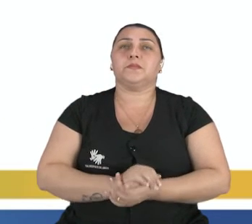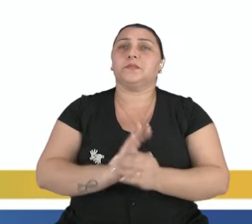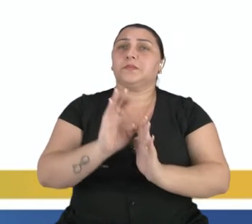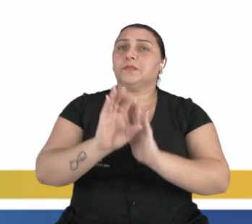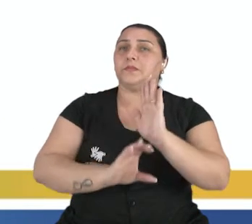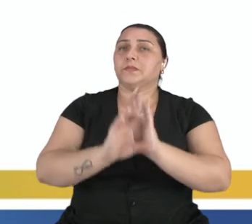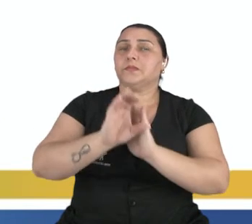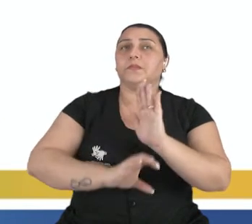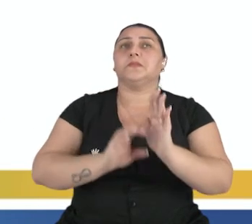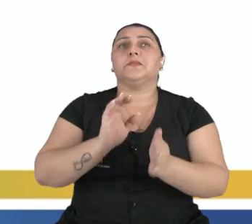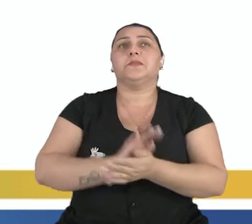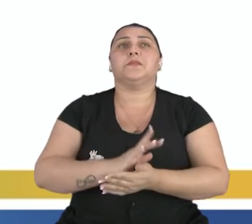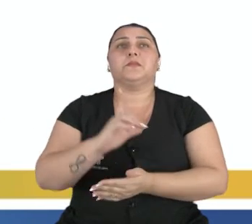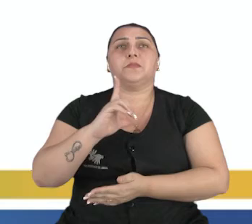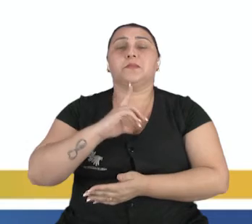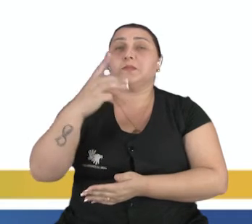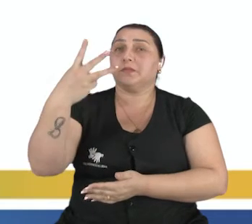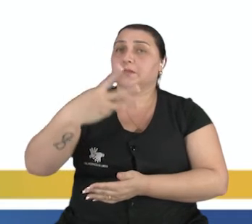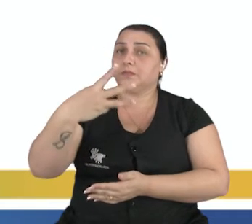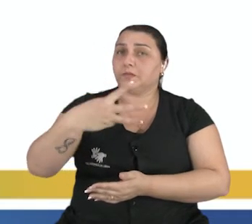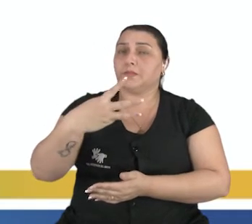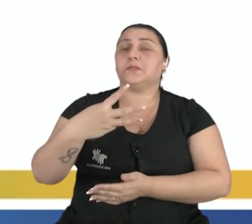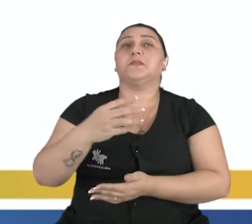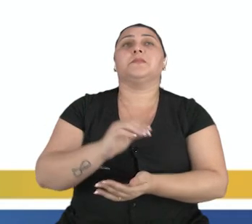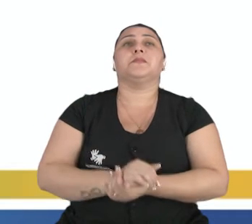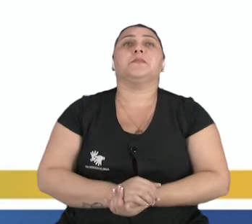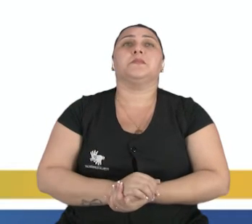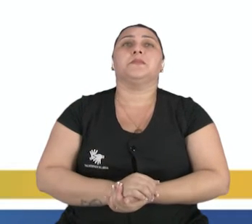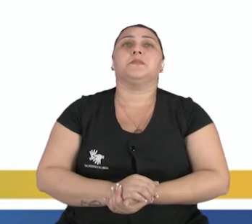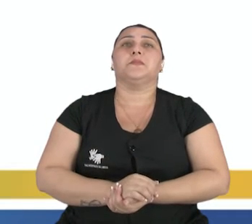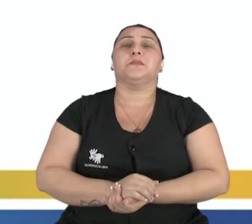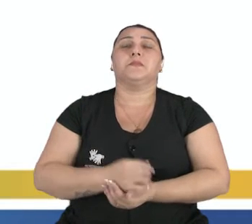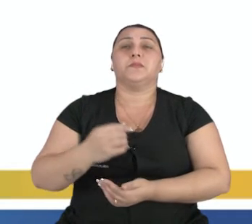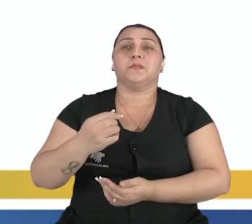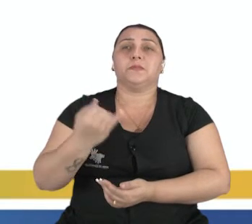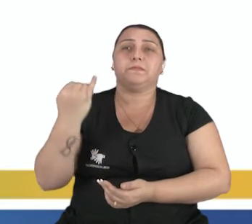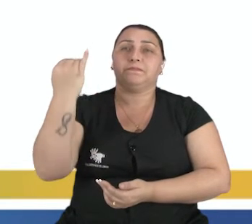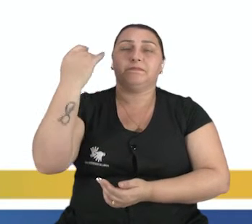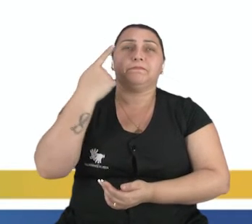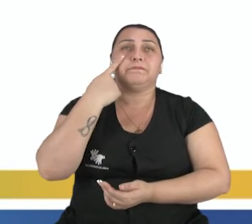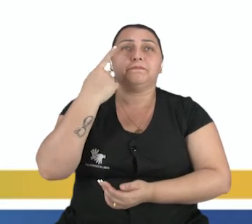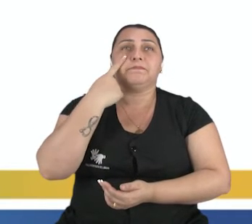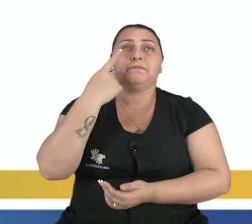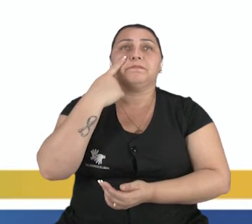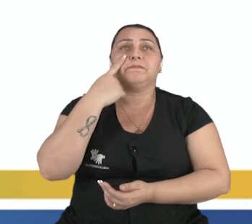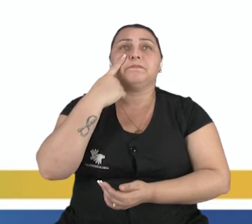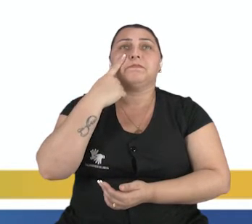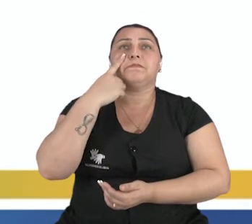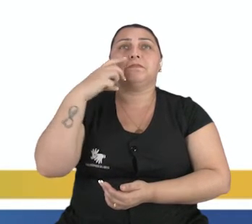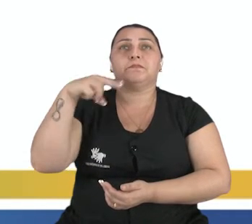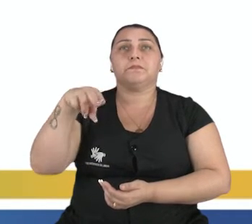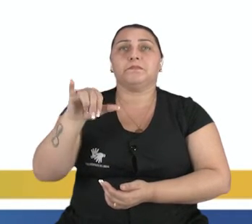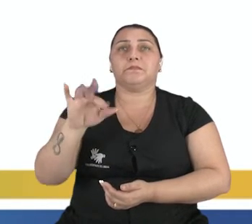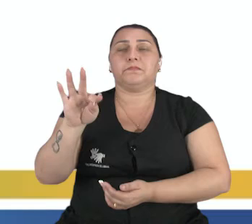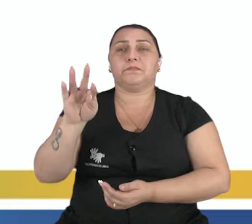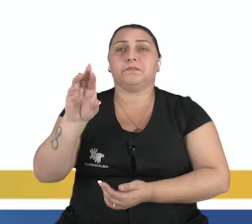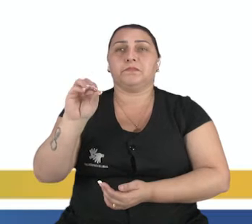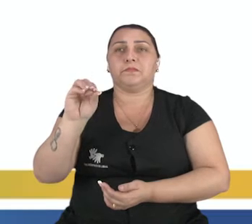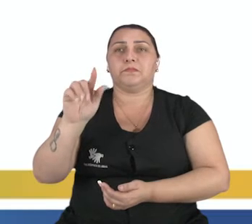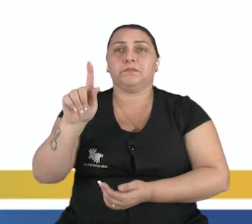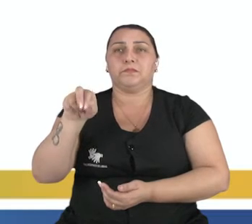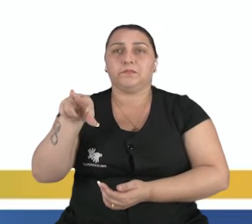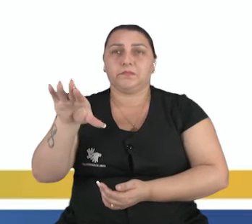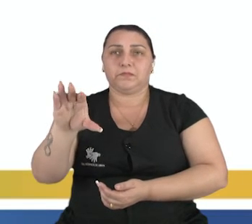conceito. Então, nós temos aqui essa equação. É importante observar que o nitrogênio, só tem um